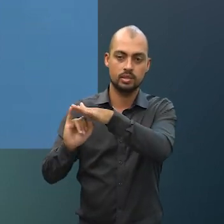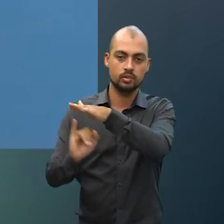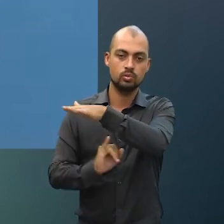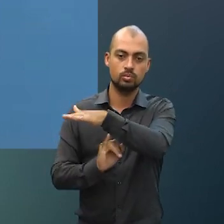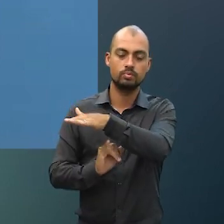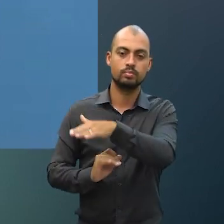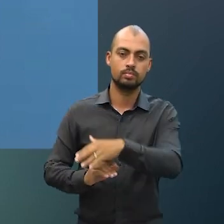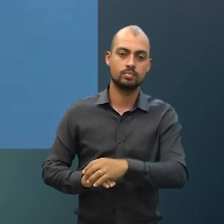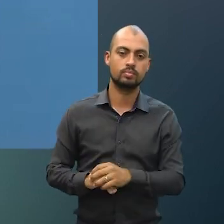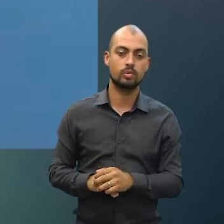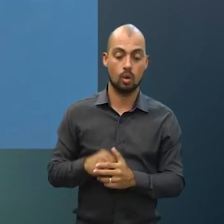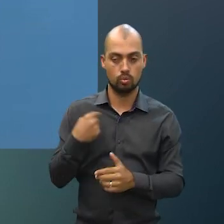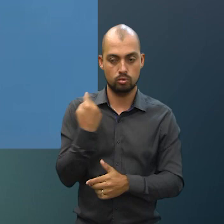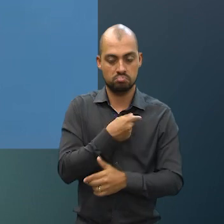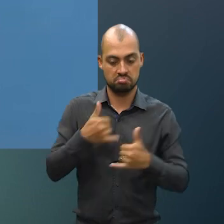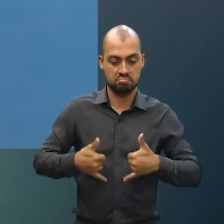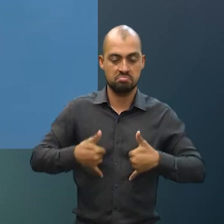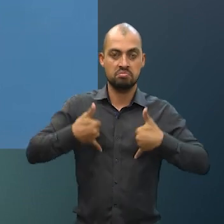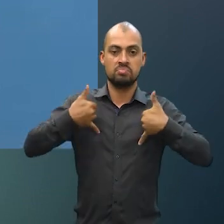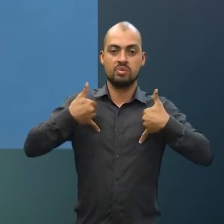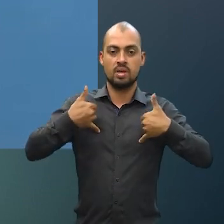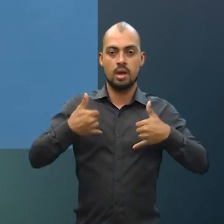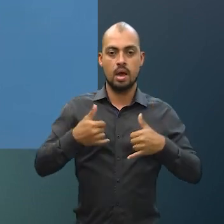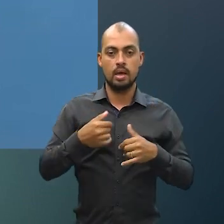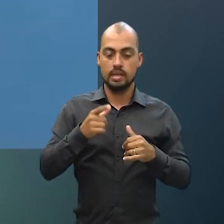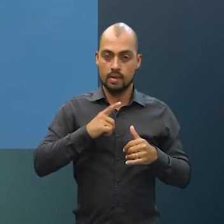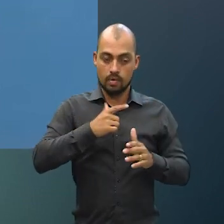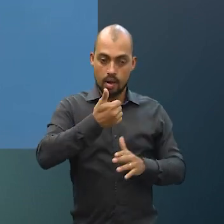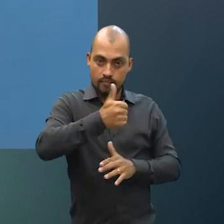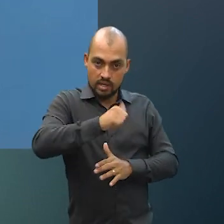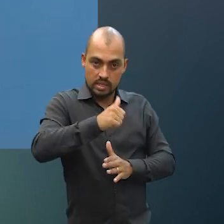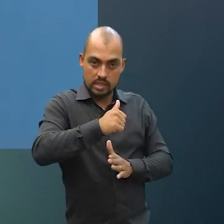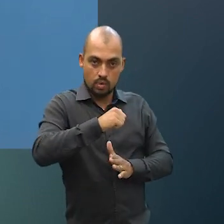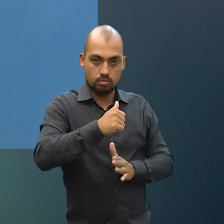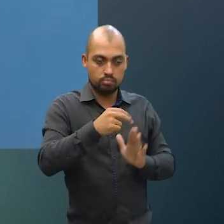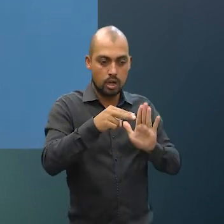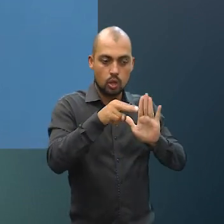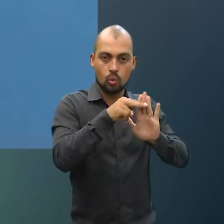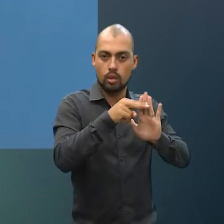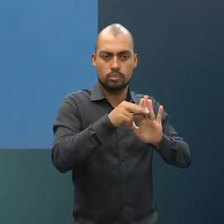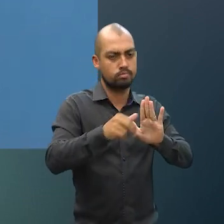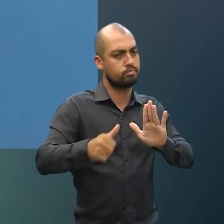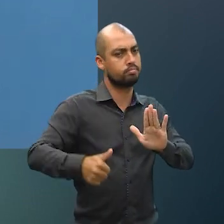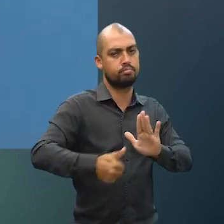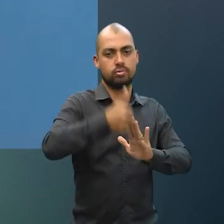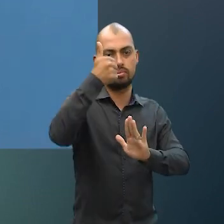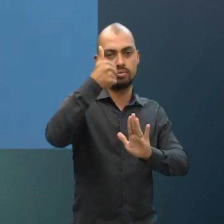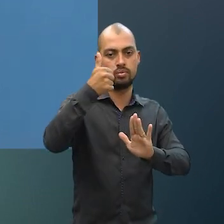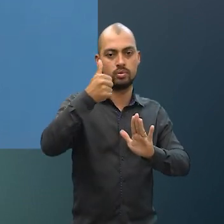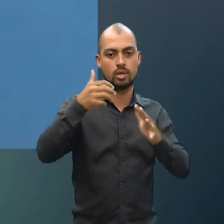nos orgulha muito, porque nós conseguimos uma nota excelente de avaliação junto ao governo português.